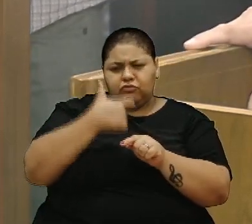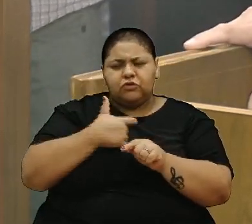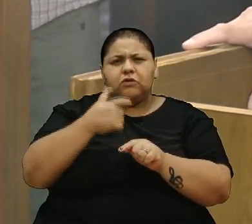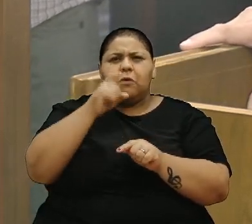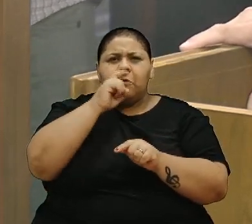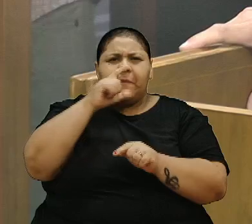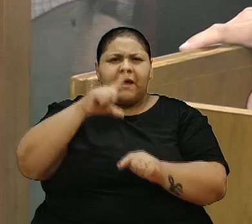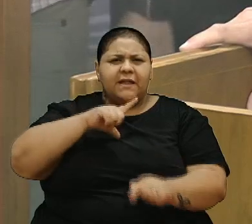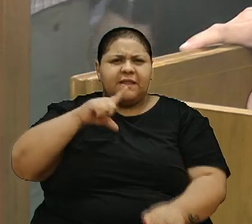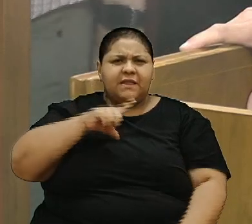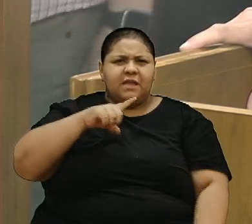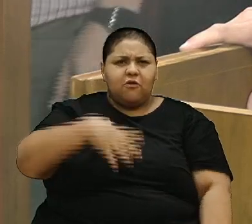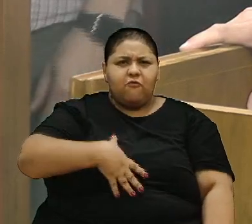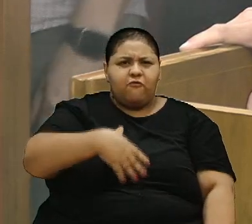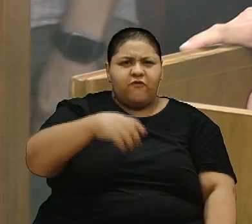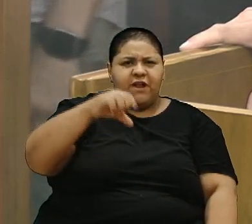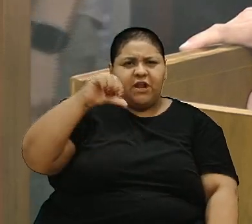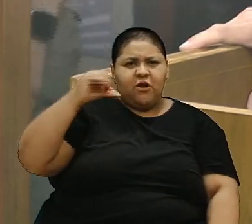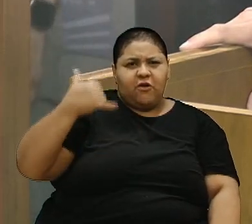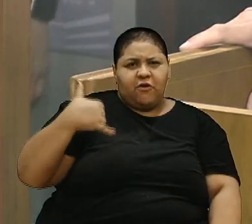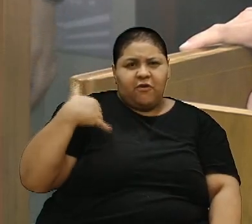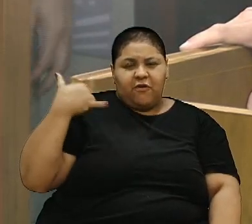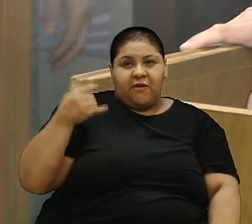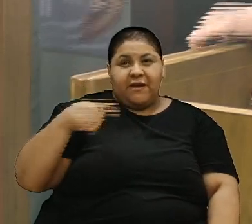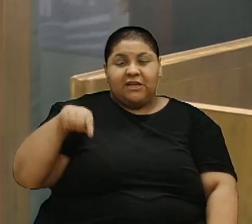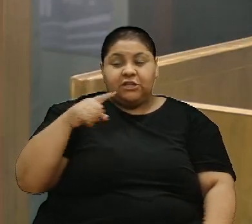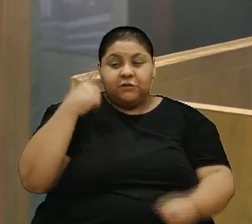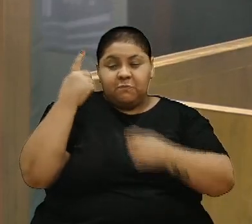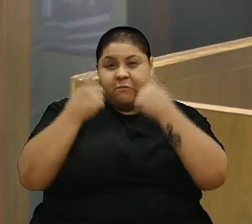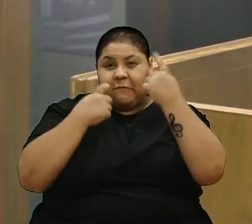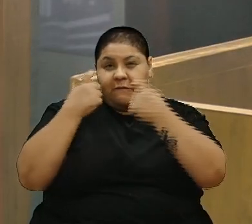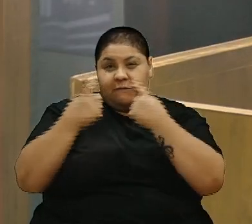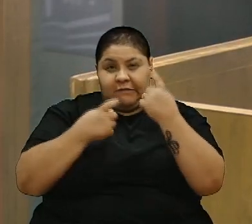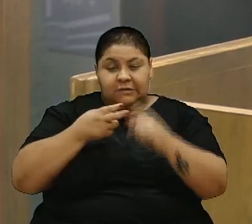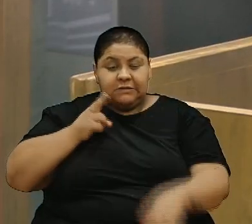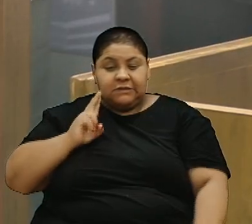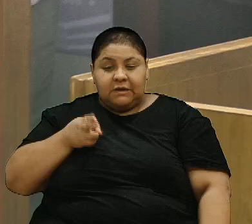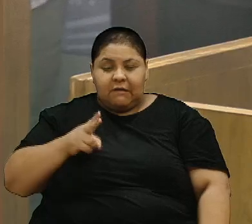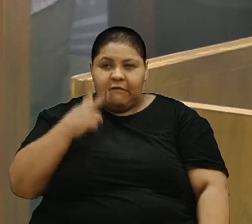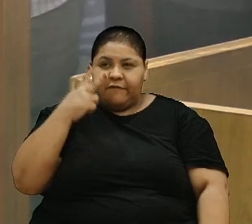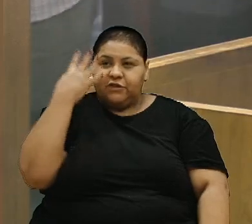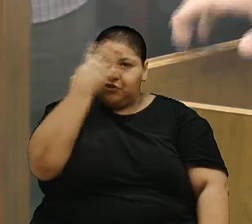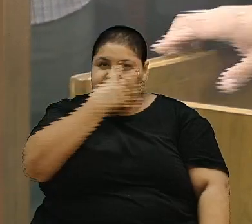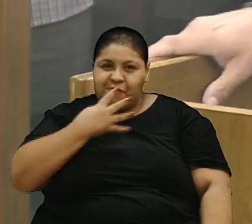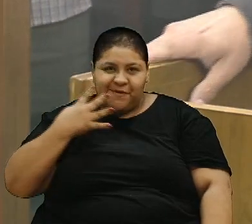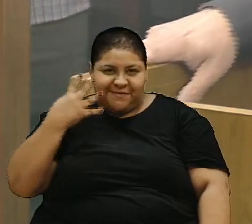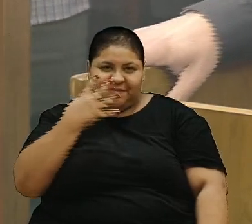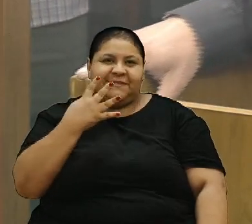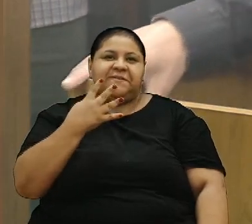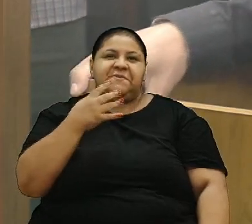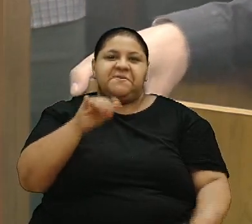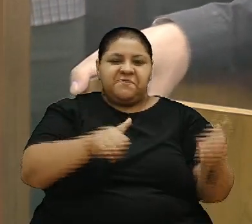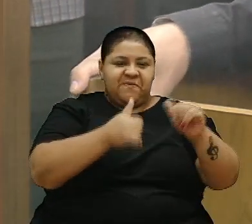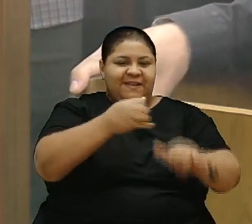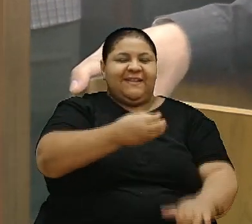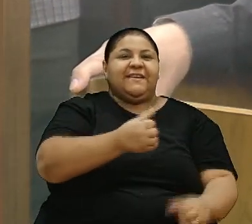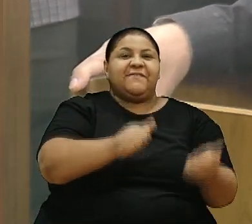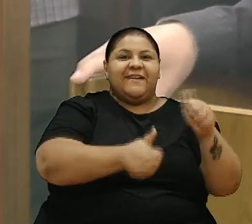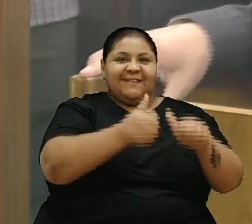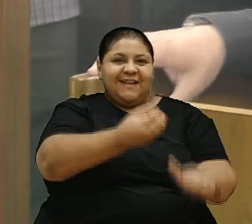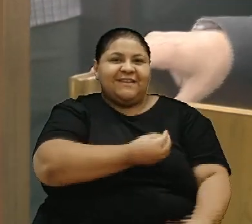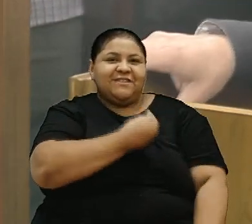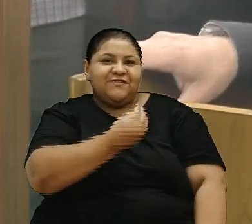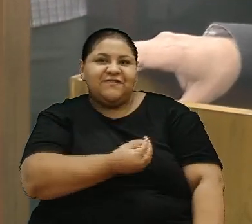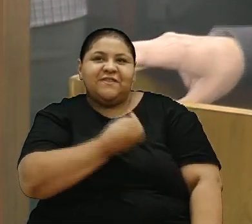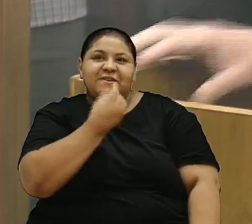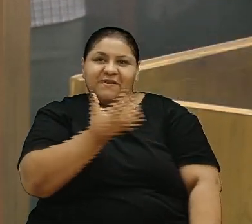9 anos, e a gente se preocupa 24 horas com o bem-estar e a qualidade de vida dessas